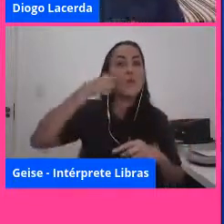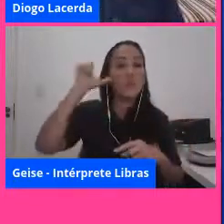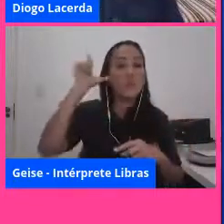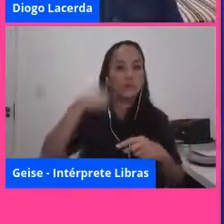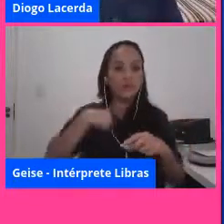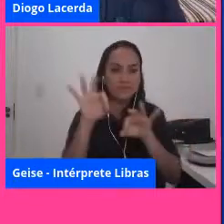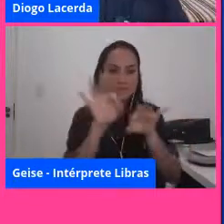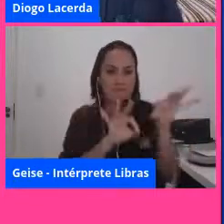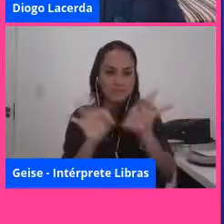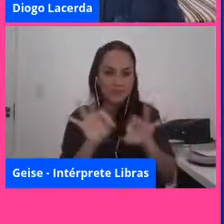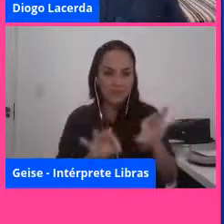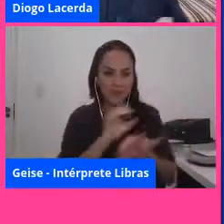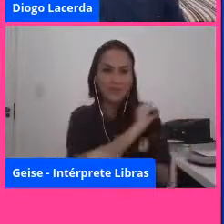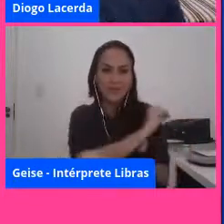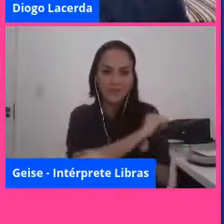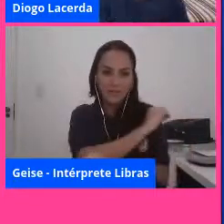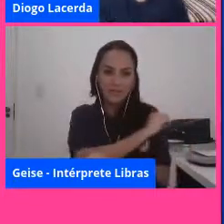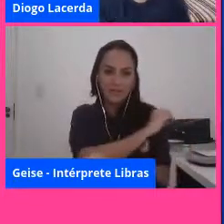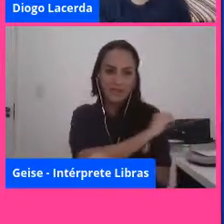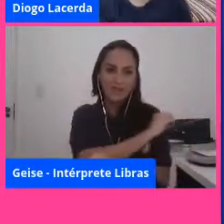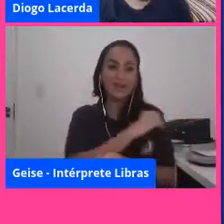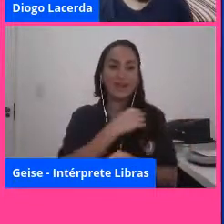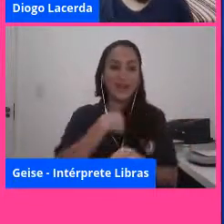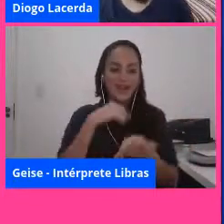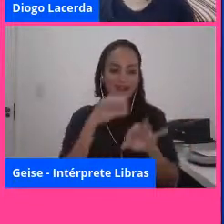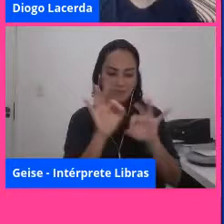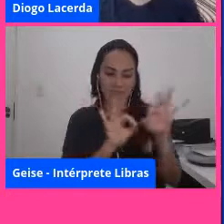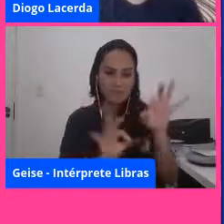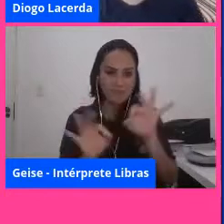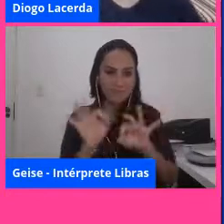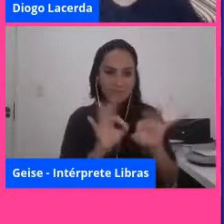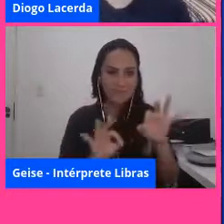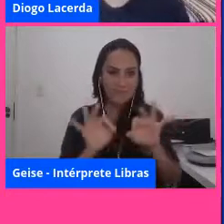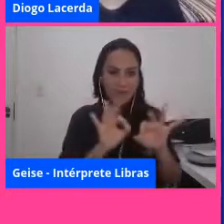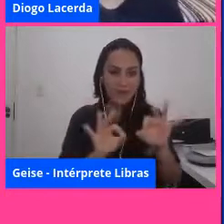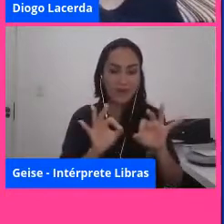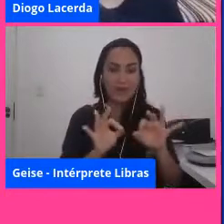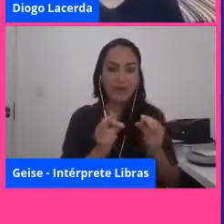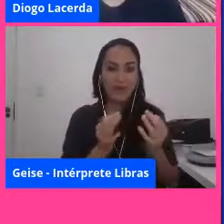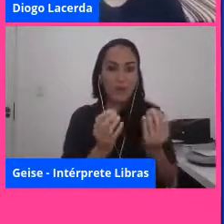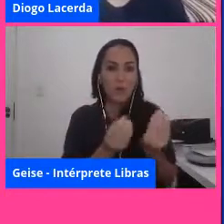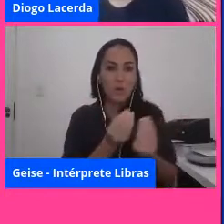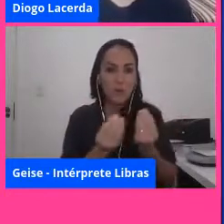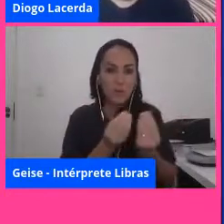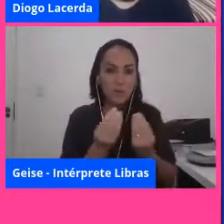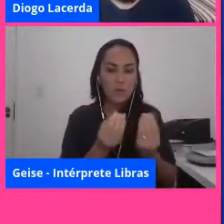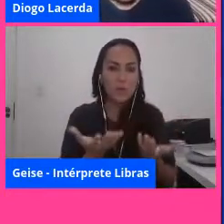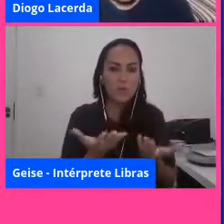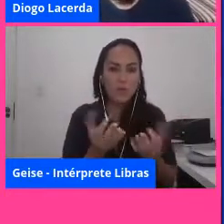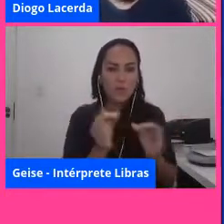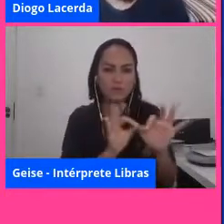oficina, então eu refiz o passo a passo para mostrar para vocês como é que a gente chega